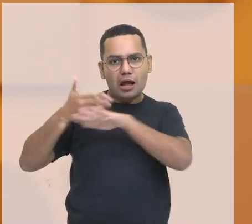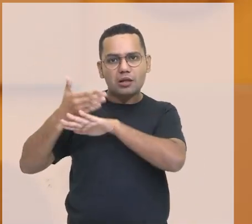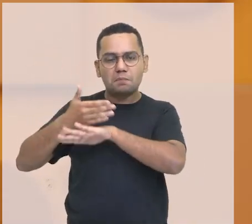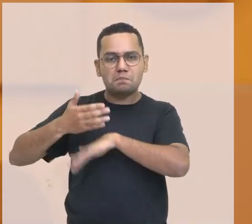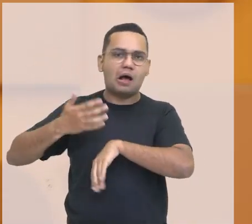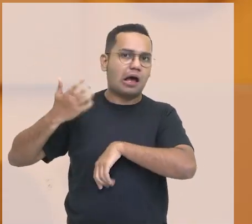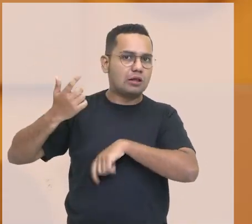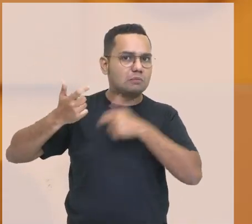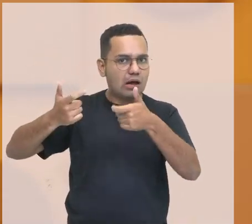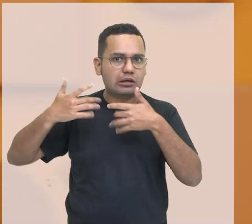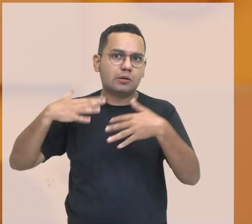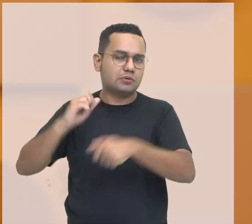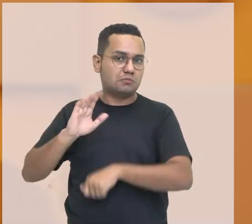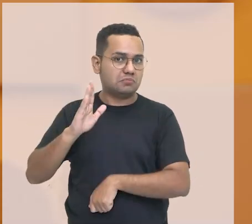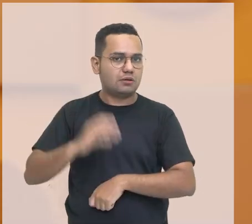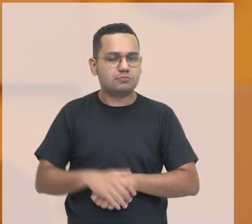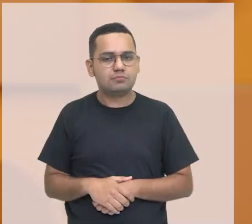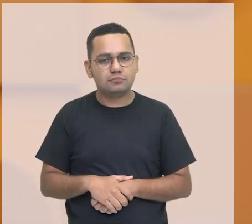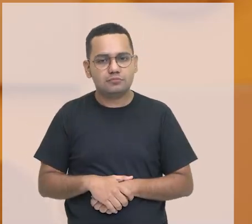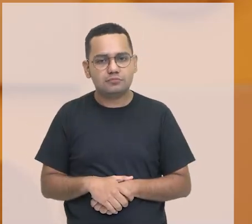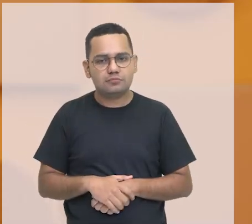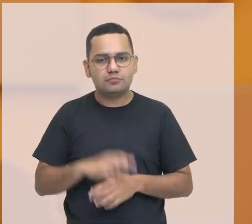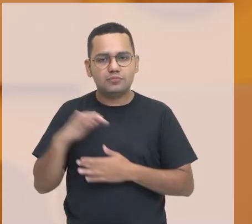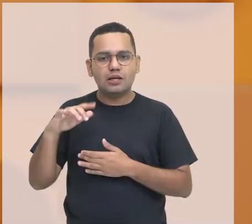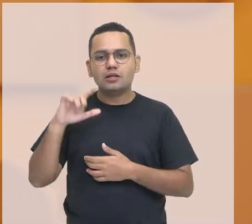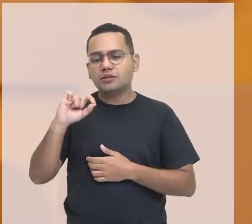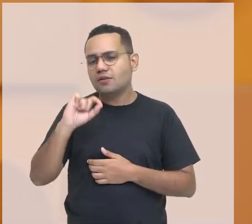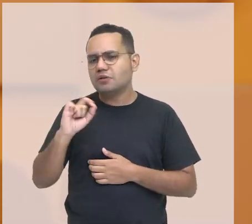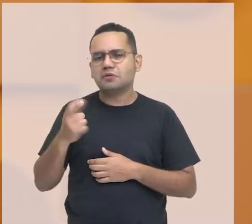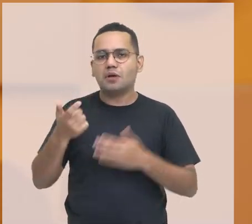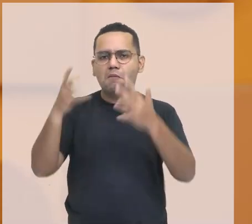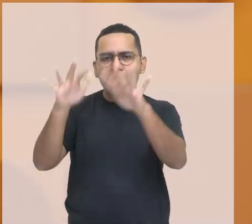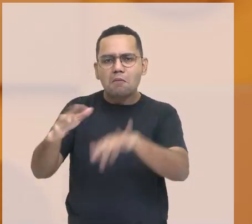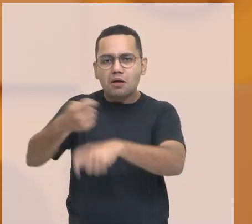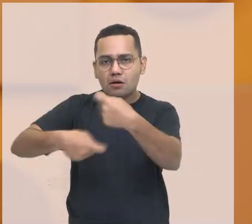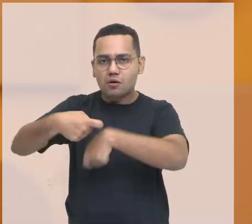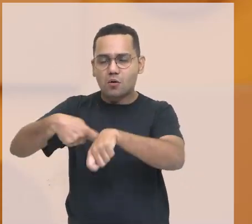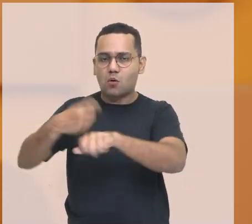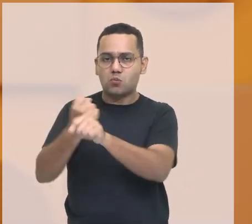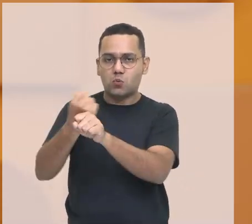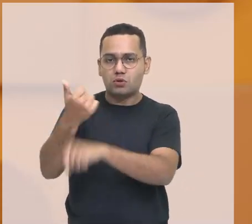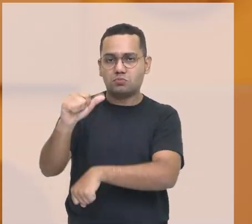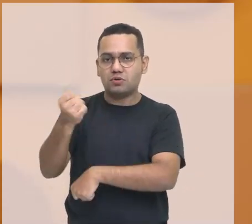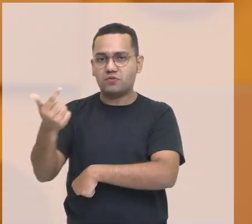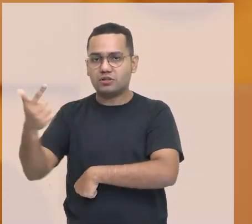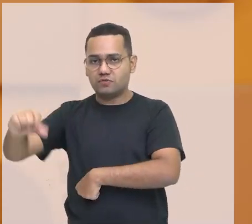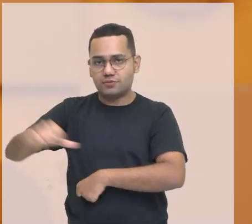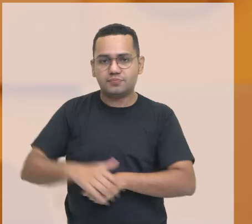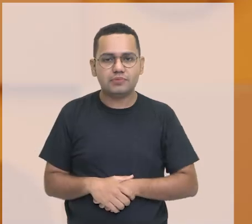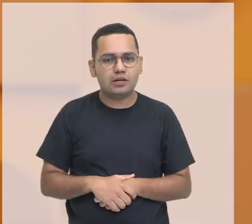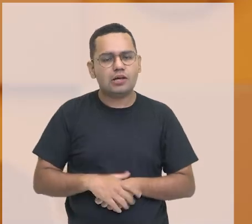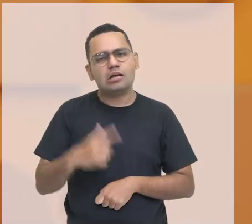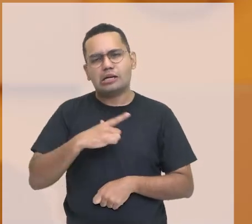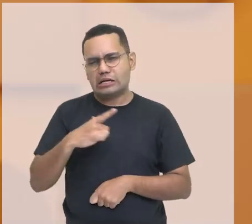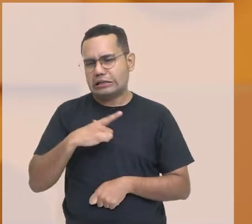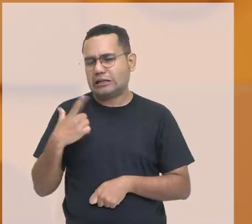vê que existiu a Grande Depressão, a crise de 29, e também a ascensão dos